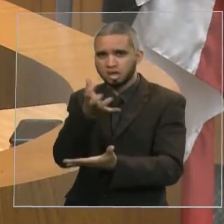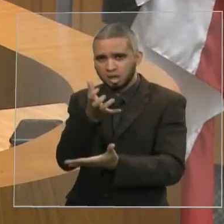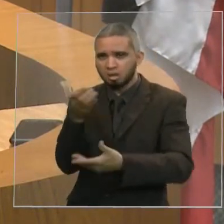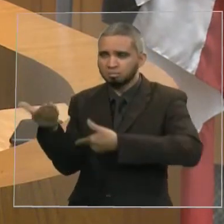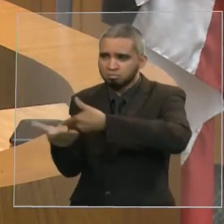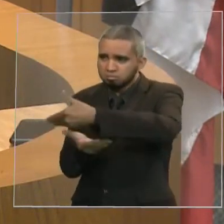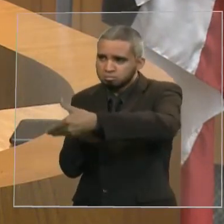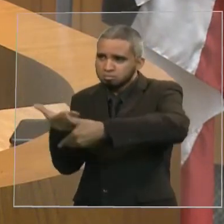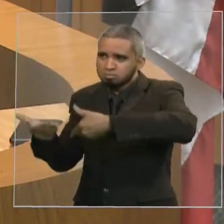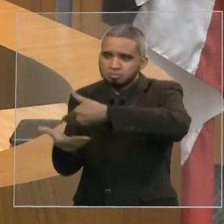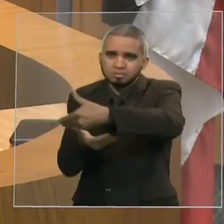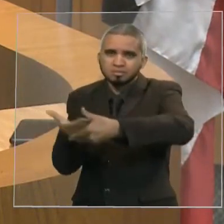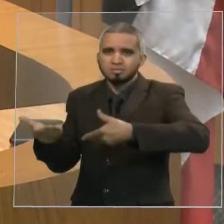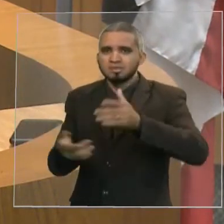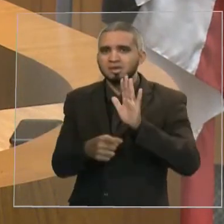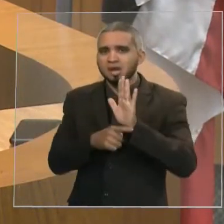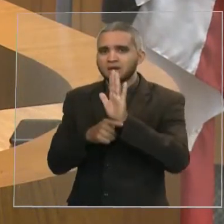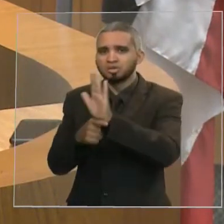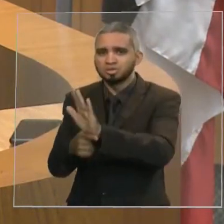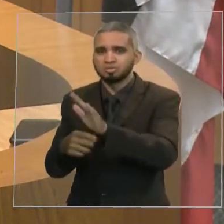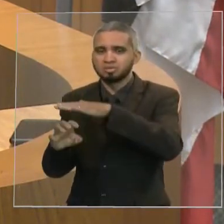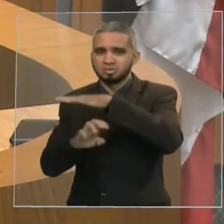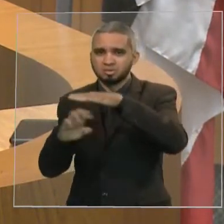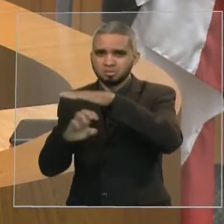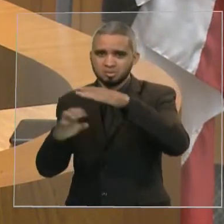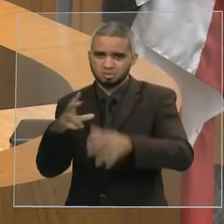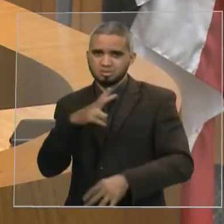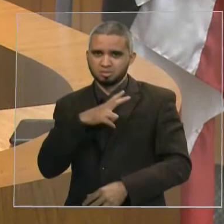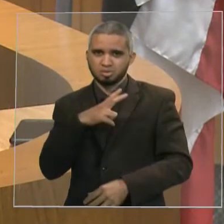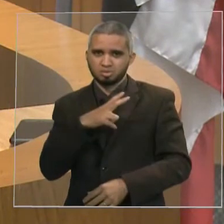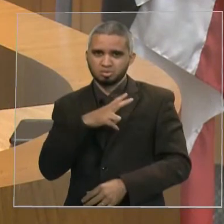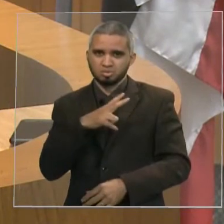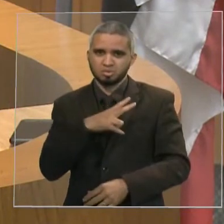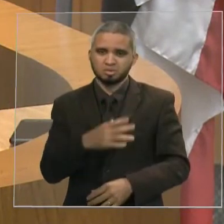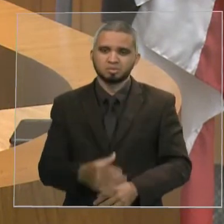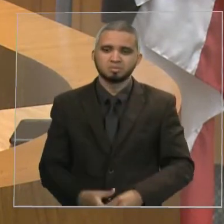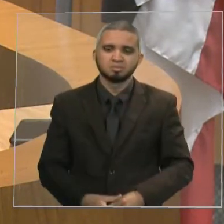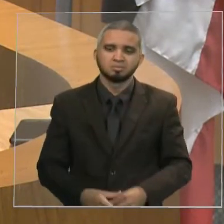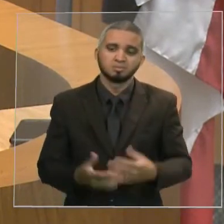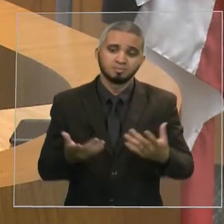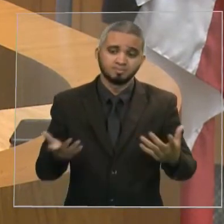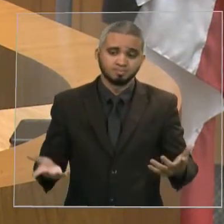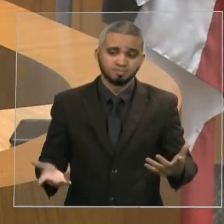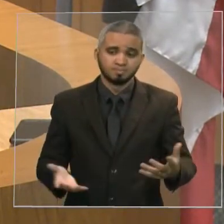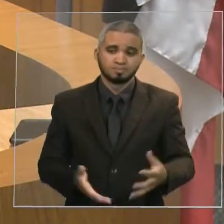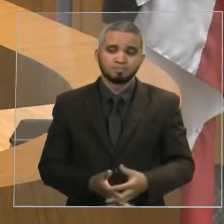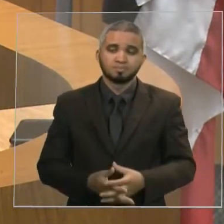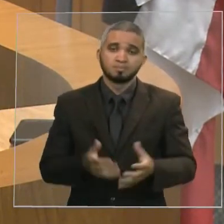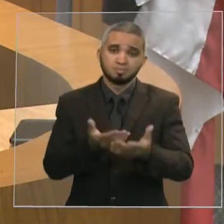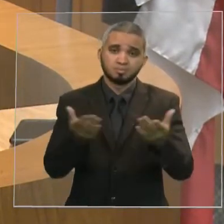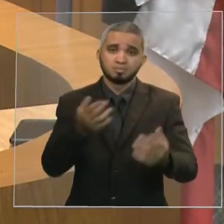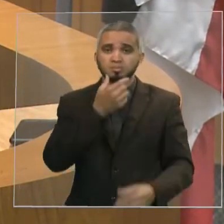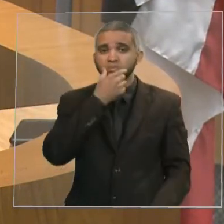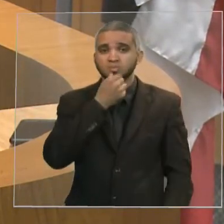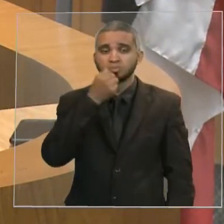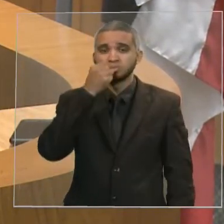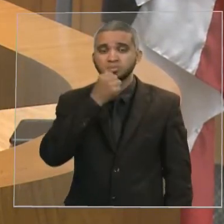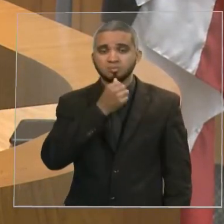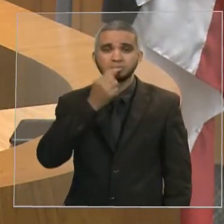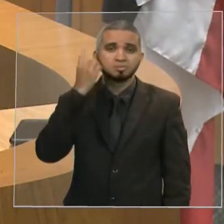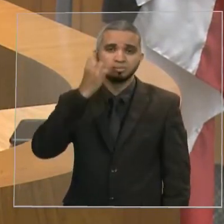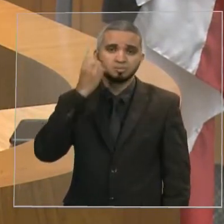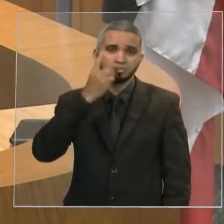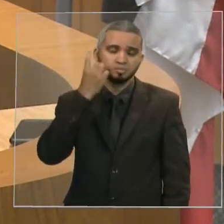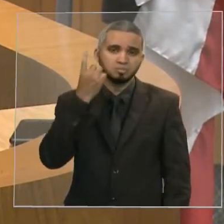todos, inclusive as empresas particulares que lá estão. Portanto, senhoras e senhores deputados,